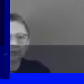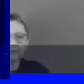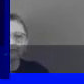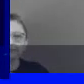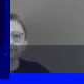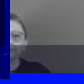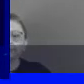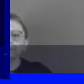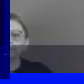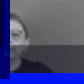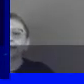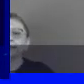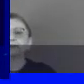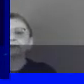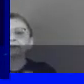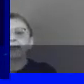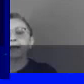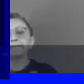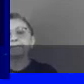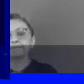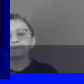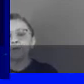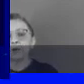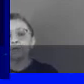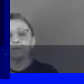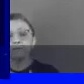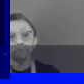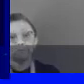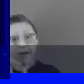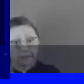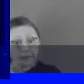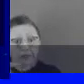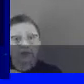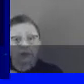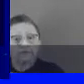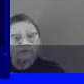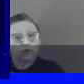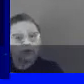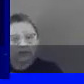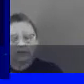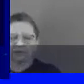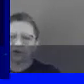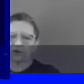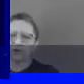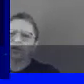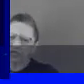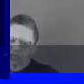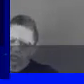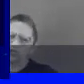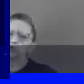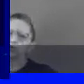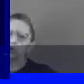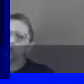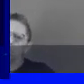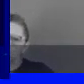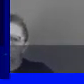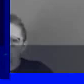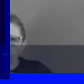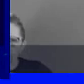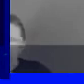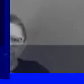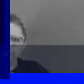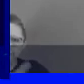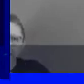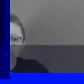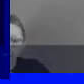Alcolumbre, que preside a Comissão de Constituição e Justiça do Senado, responsável pela sabatina, recebeu mais de R